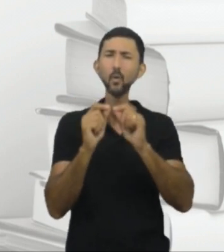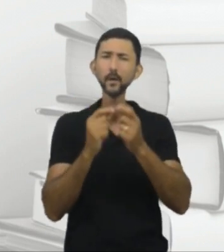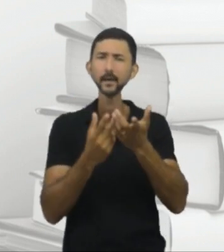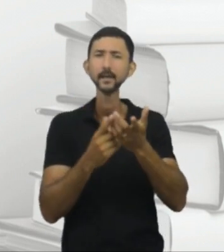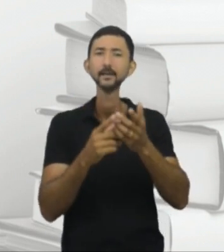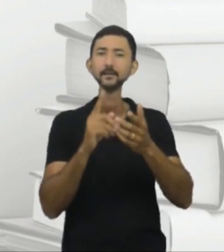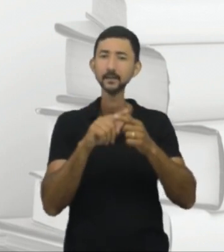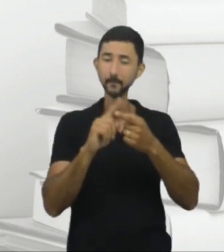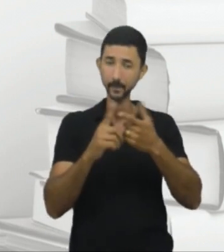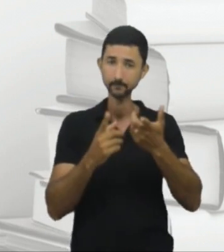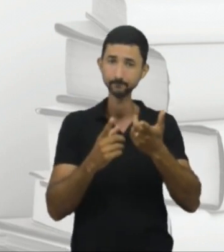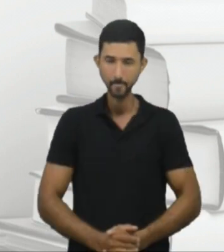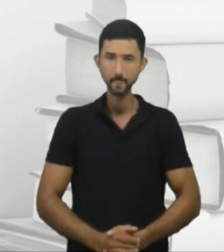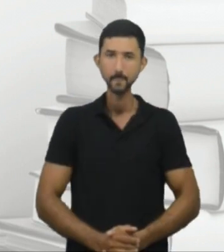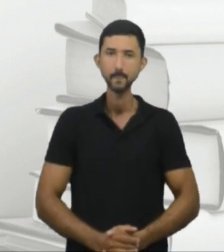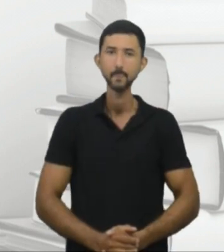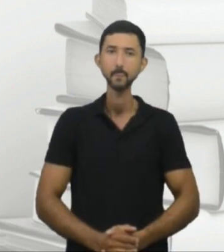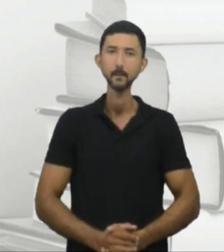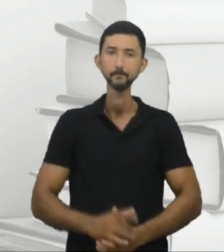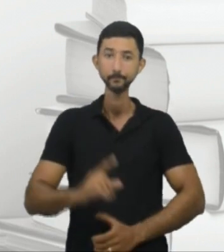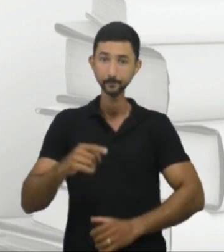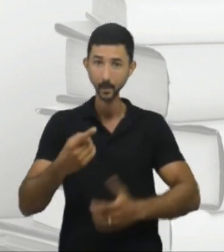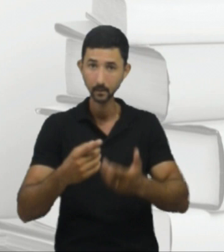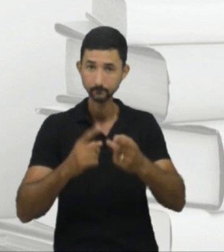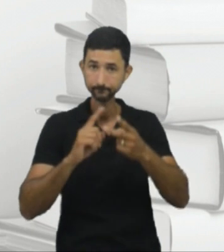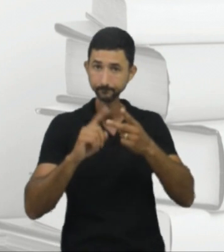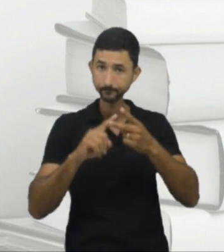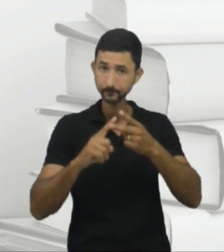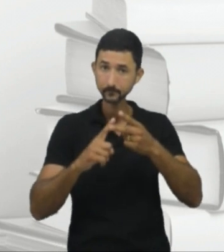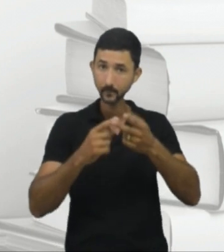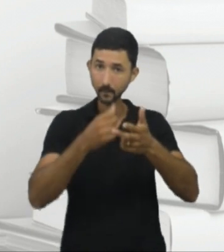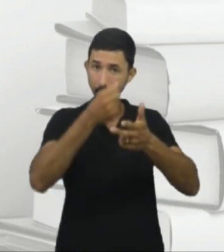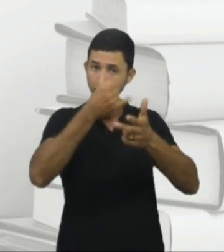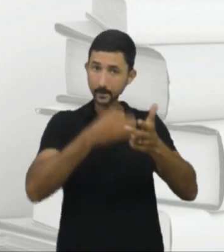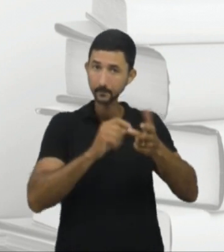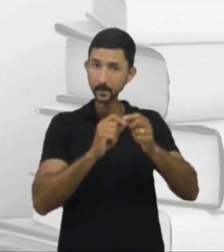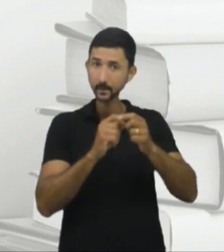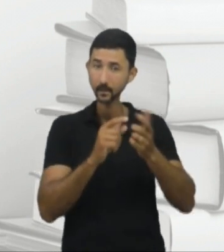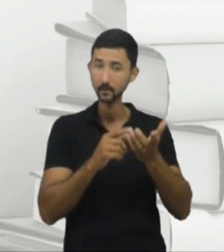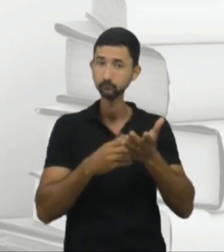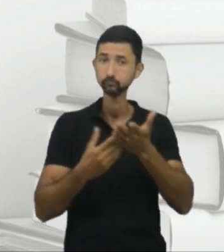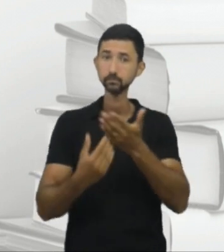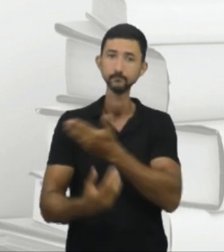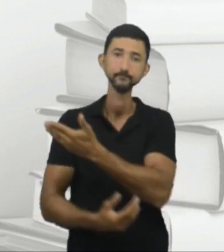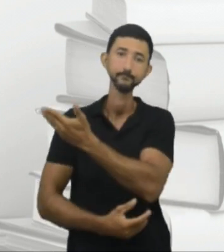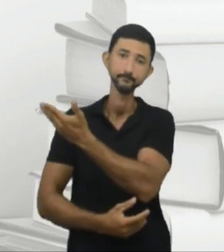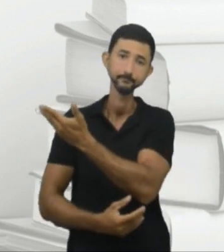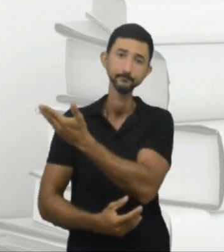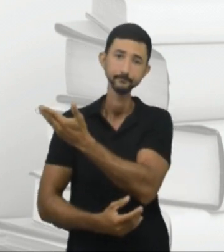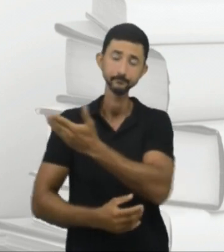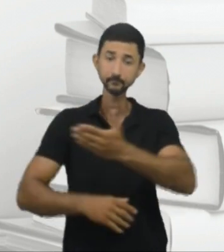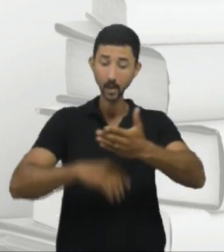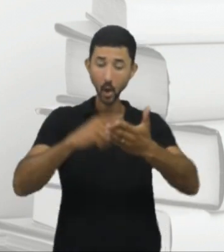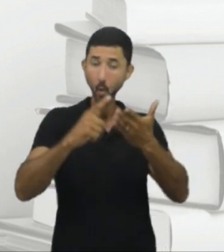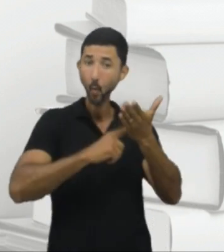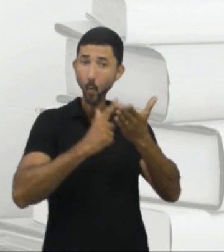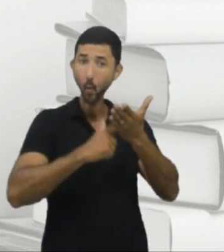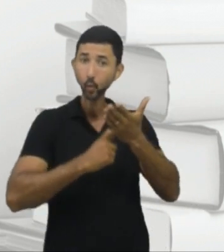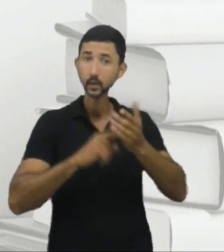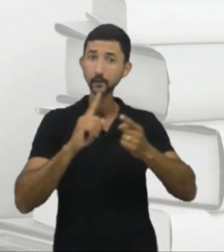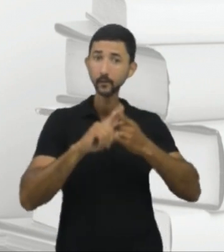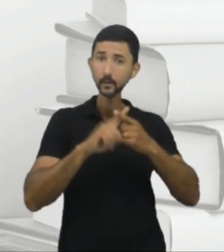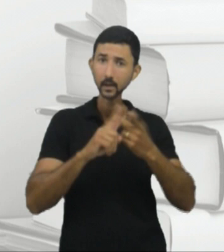elemento de uma mesma oração. A outra razão que ela dá é essa que aparece aqui para você. O livro, ele é